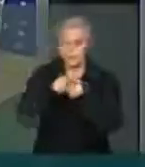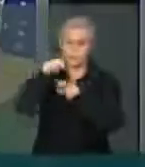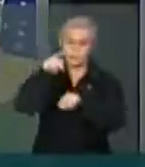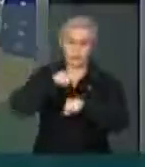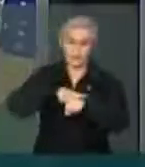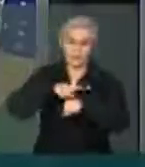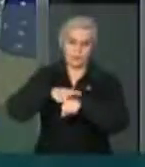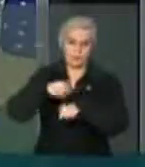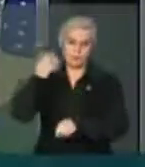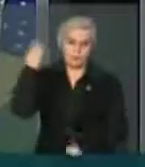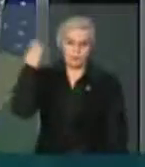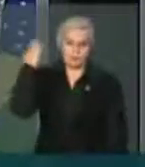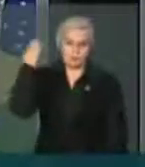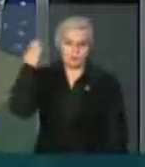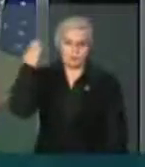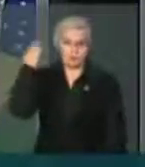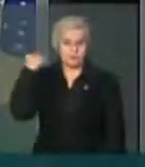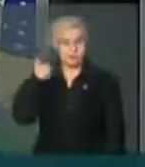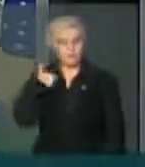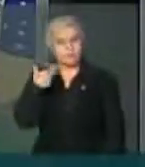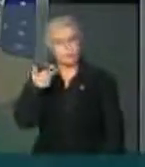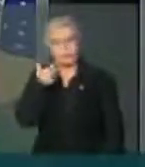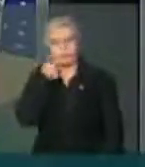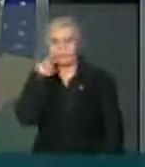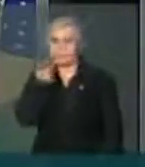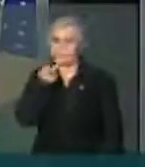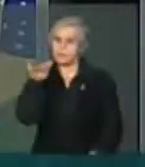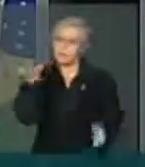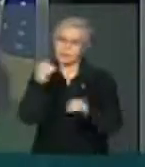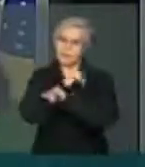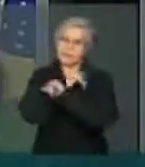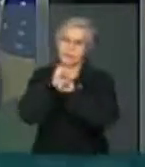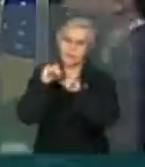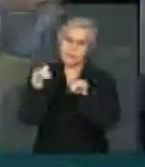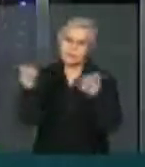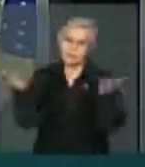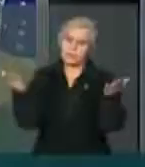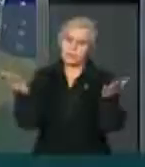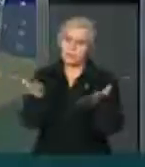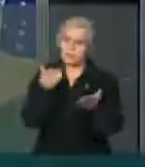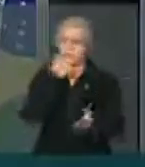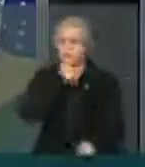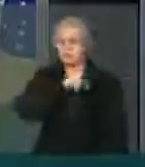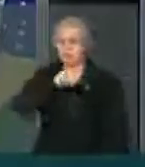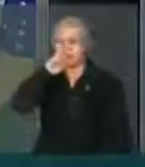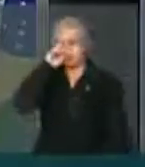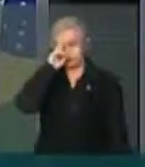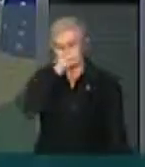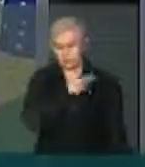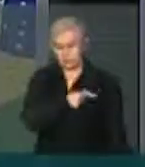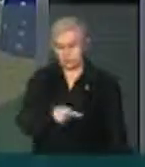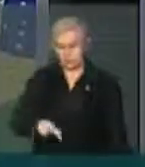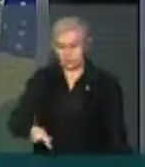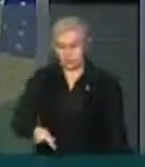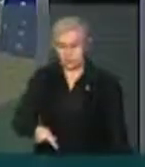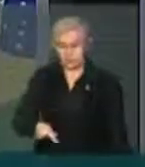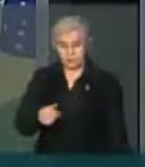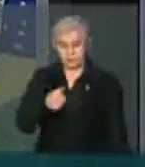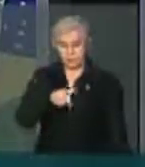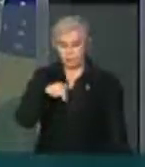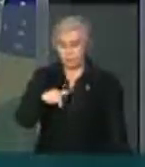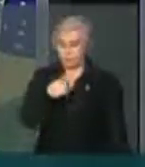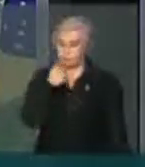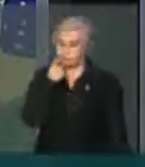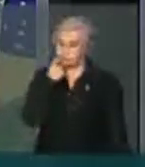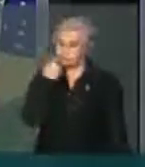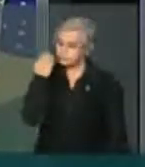momento. Eu quero, portanto, fazer esse registro, senhor presidente, porque agora mesmo eu estava aqui,